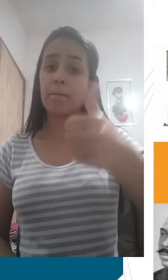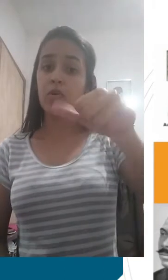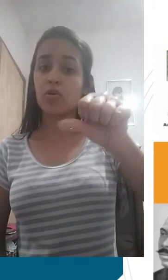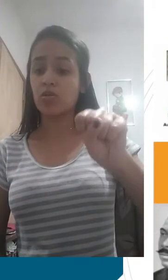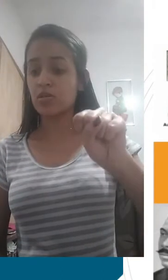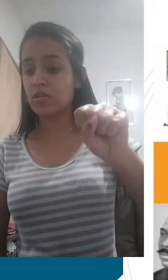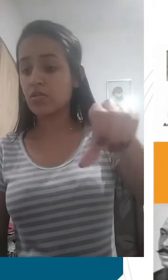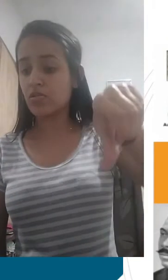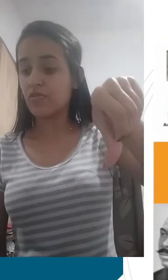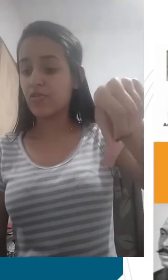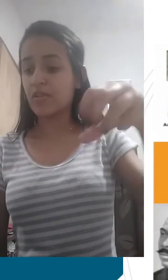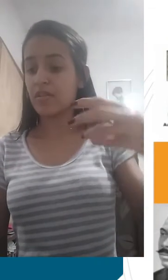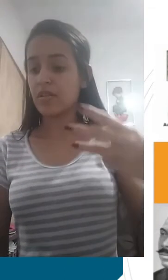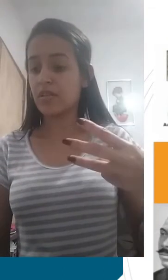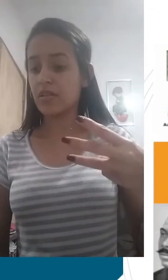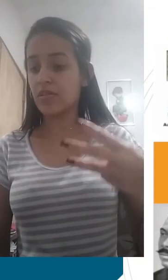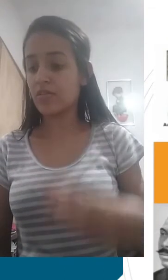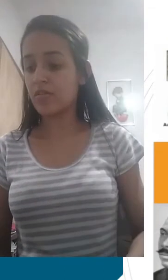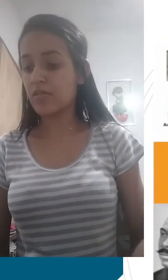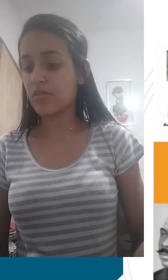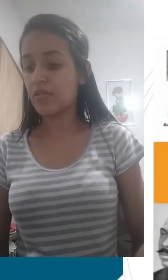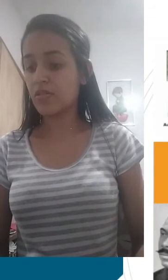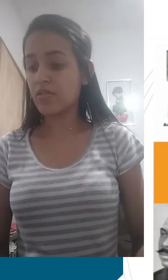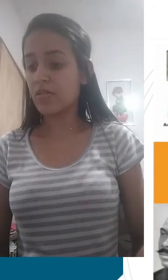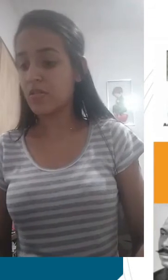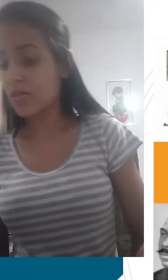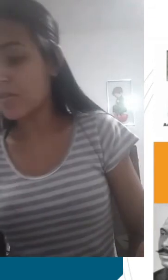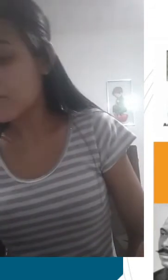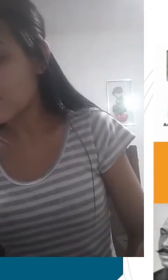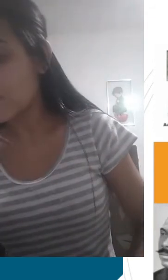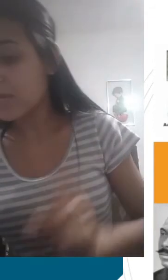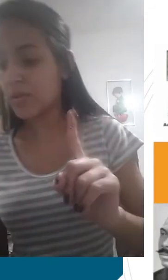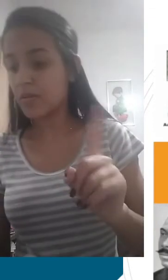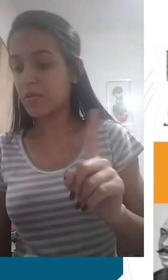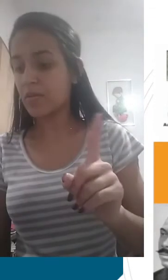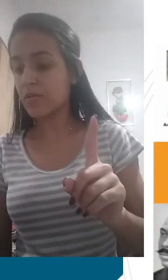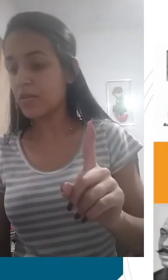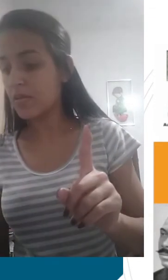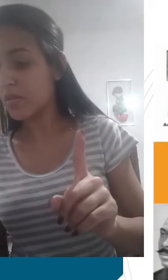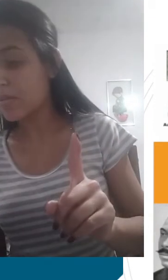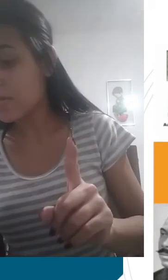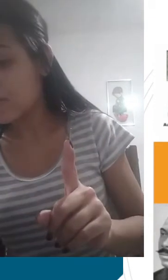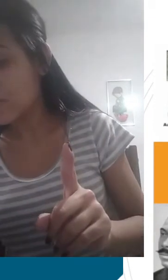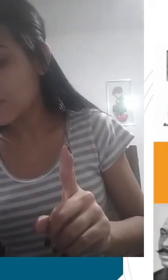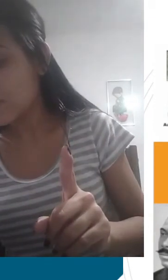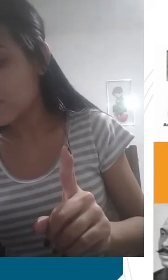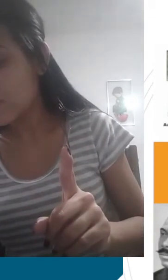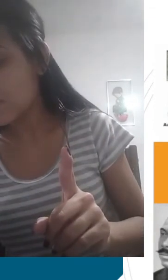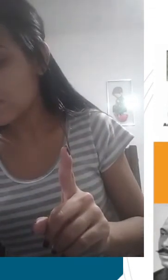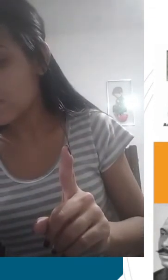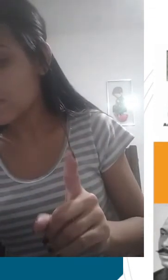1893, quando o poeta Cruz de Souza publicou as obras Missal e Broquetes. Foi